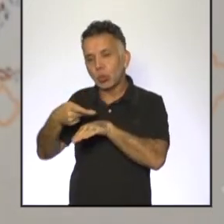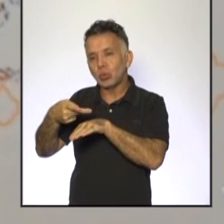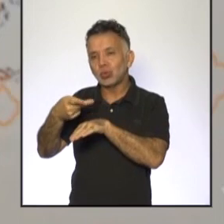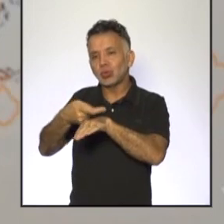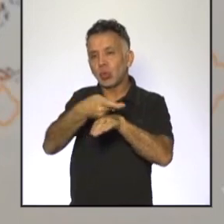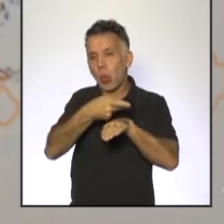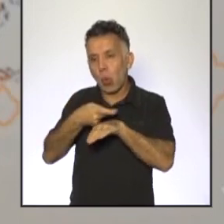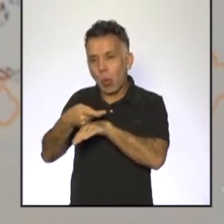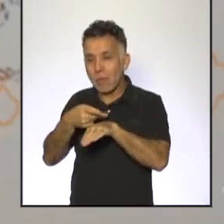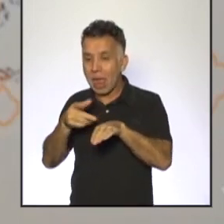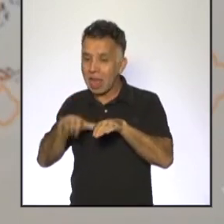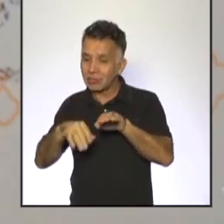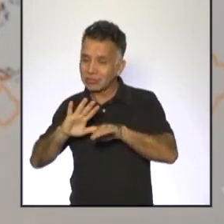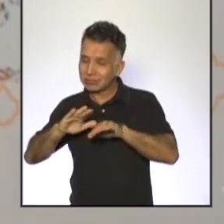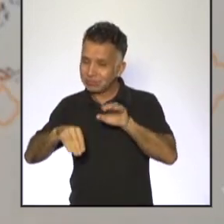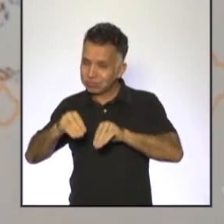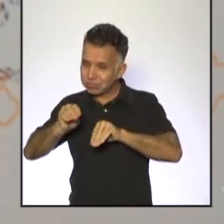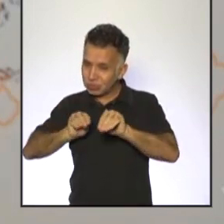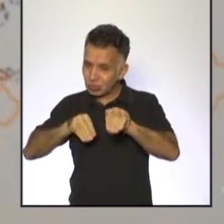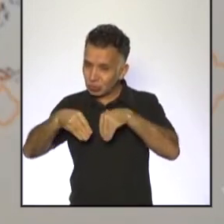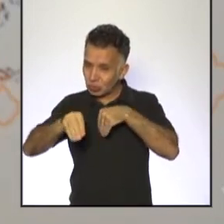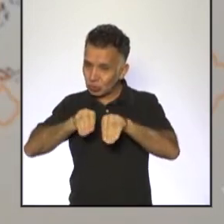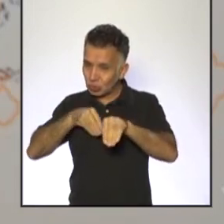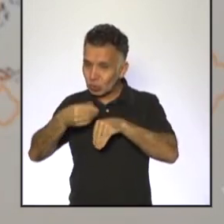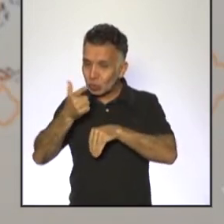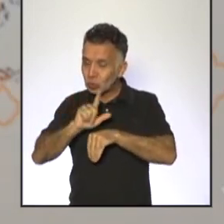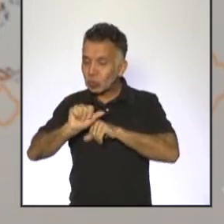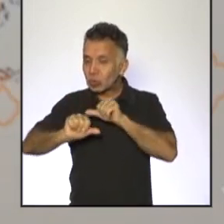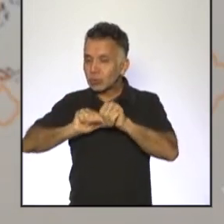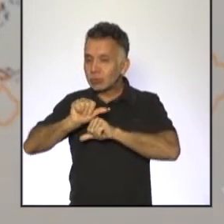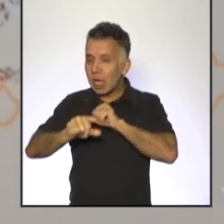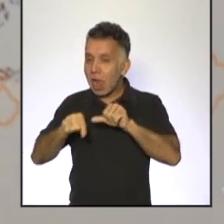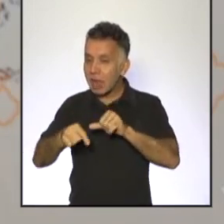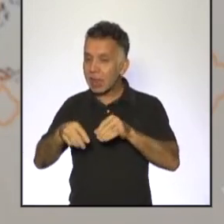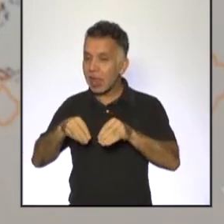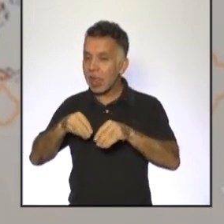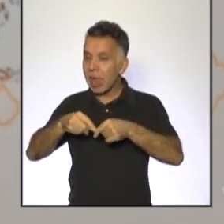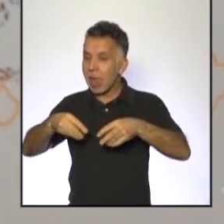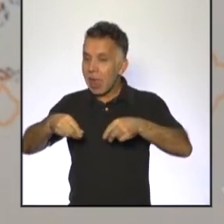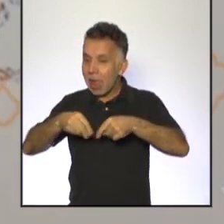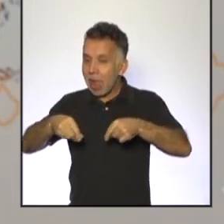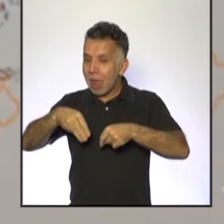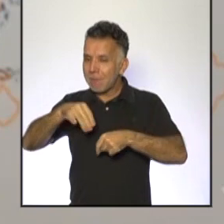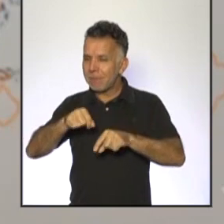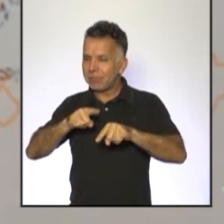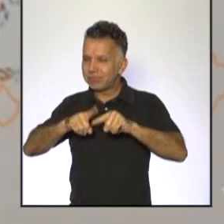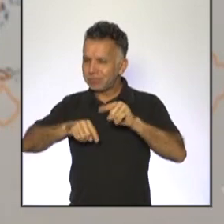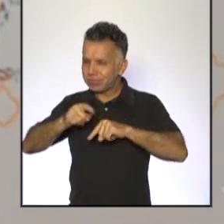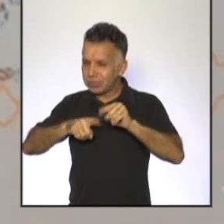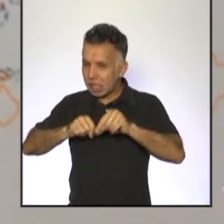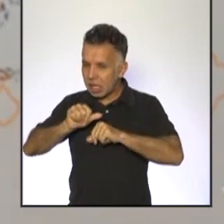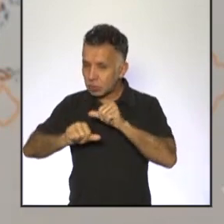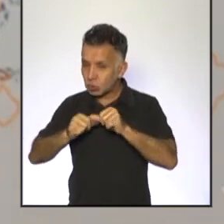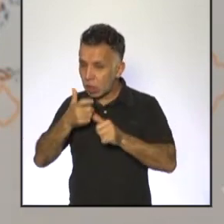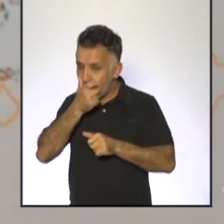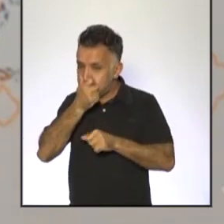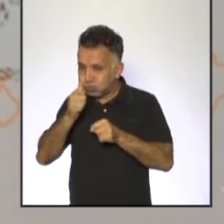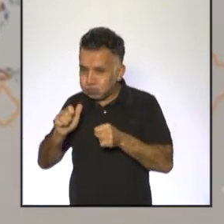oferece uma certa ductibilidade a essas rochas. Ou seja, esse material, quando submetido a um esforço de